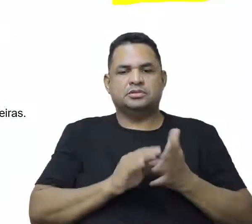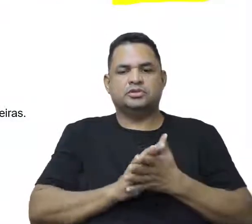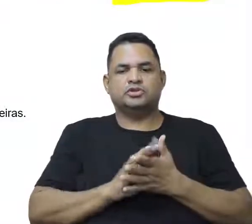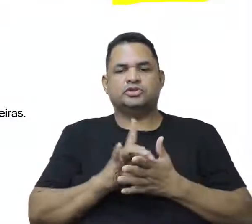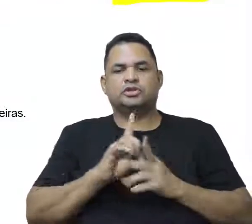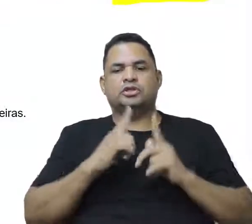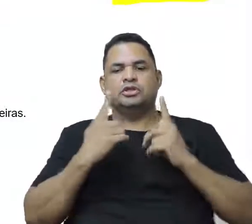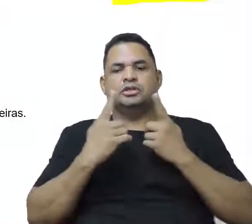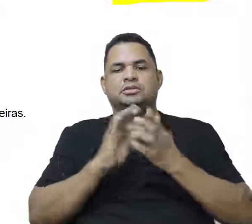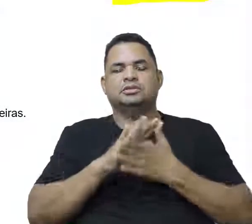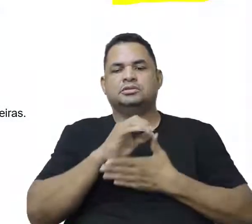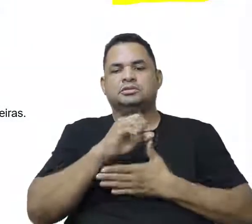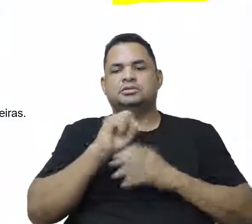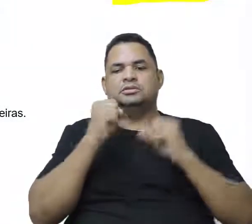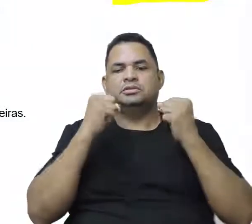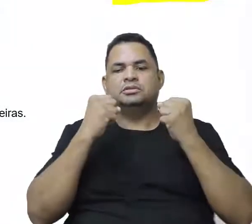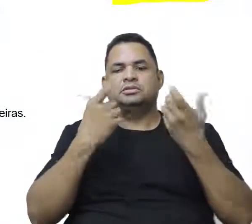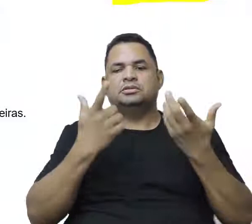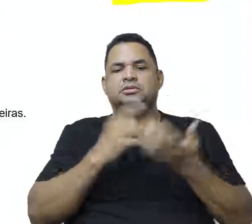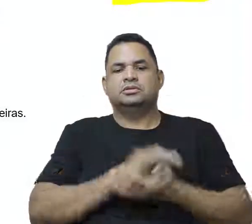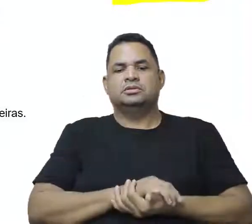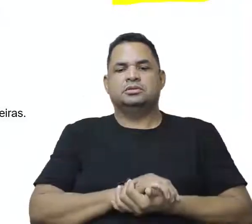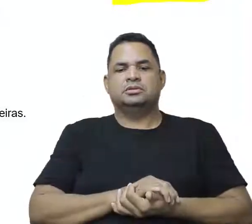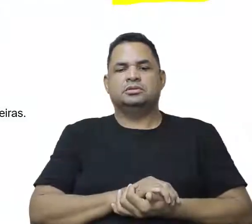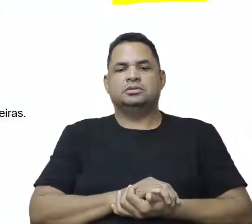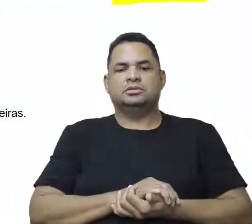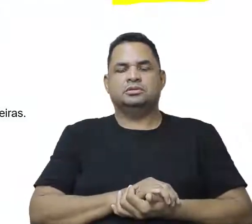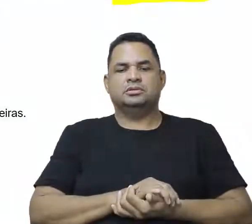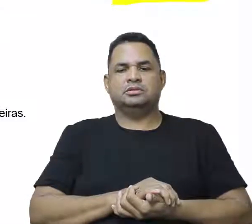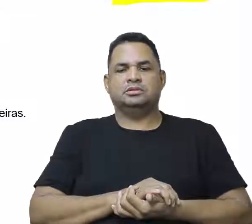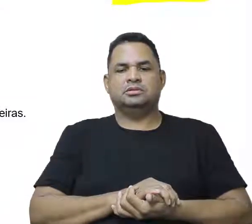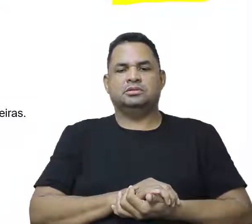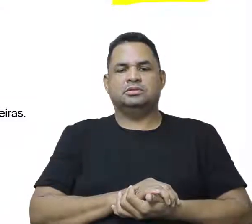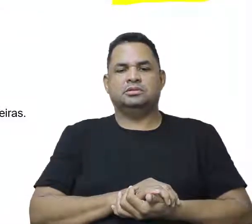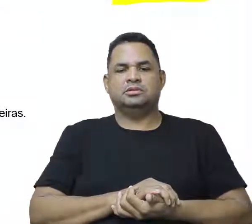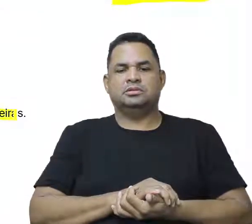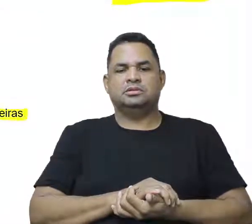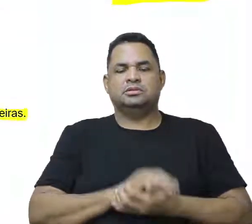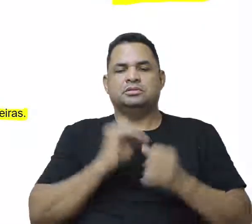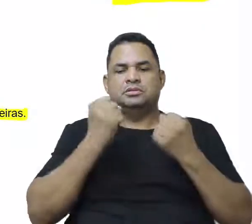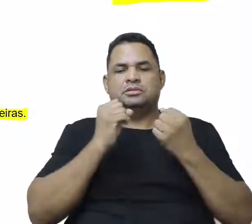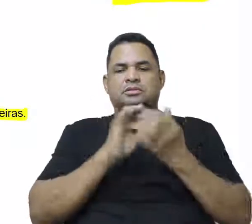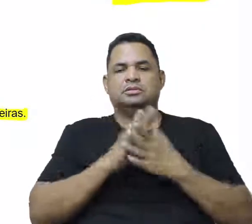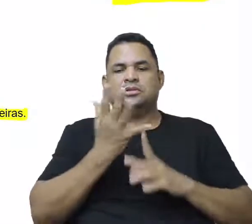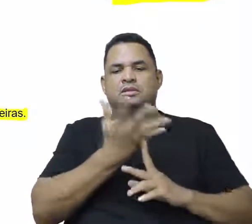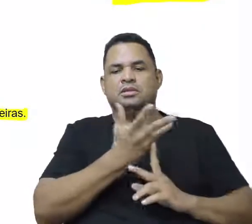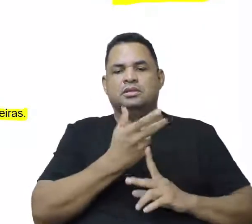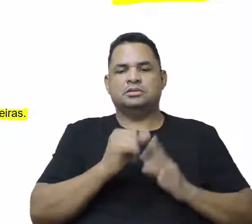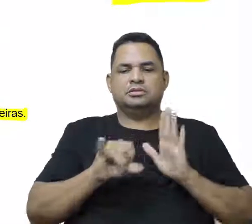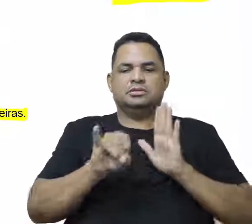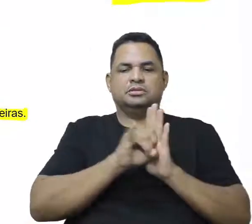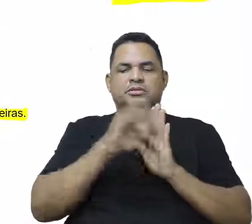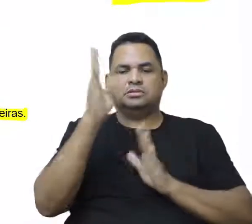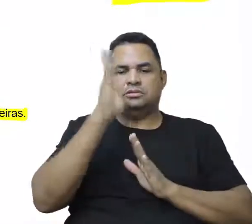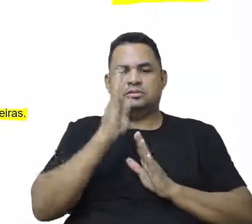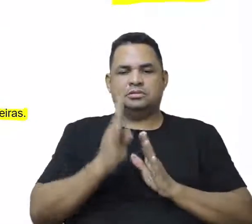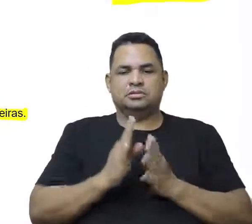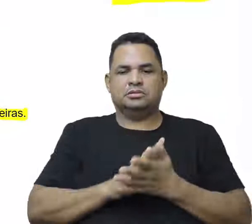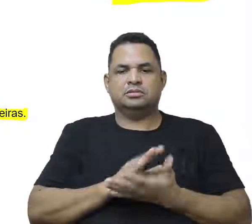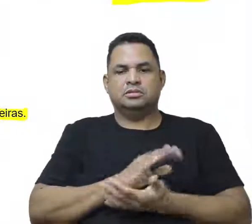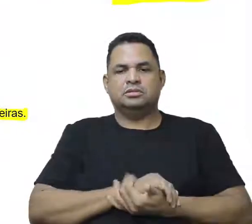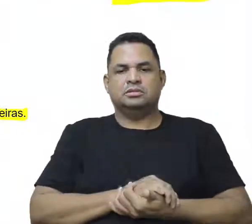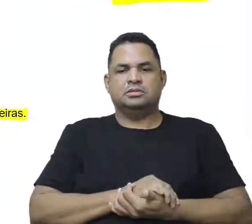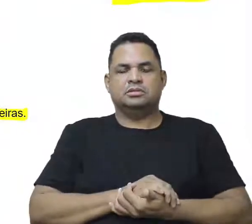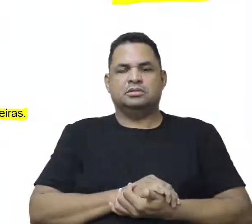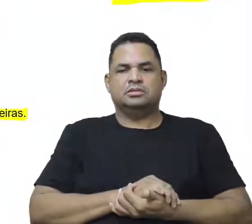física. Depois veio o lilás. Atividades físicas, artes e identidades brasileiras. Okay. Aí vem o